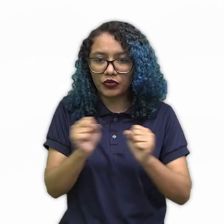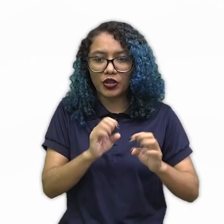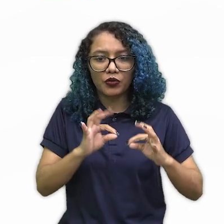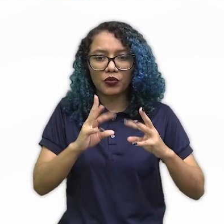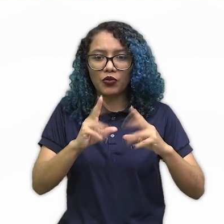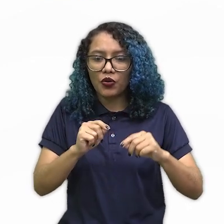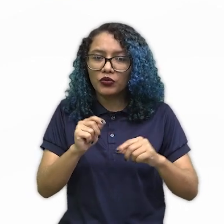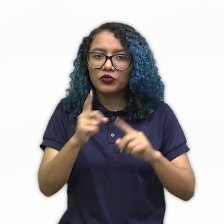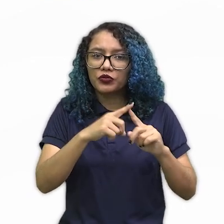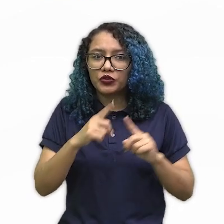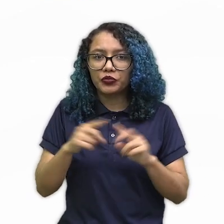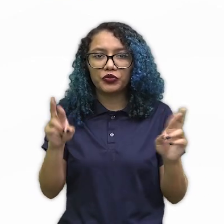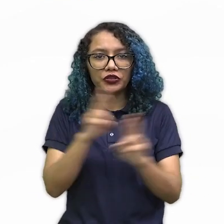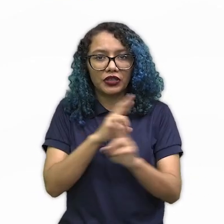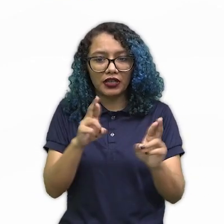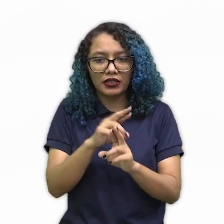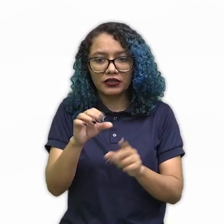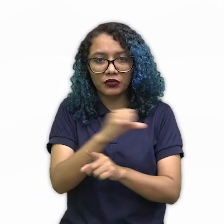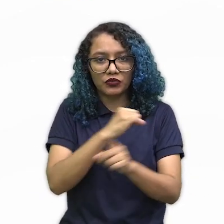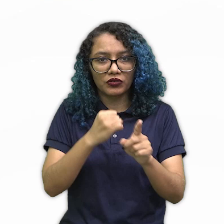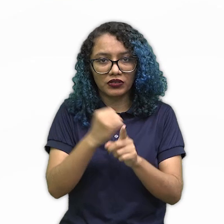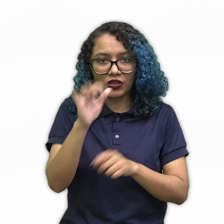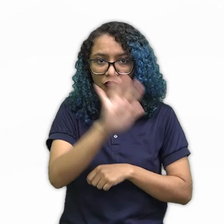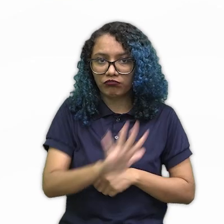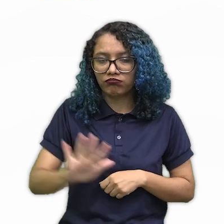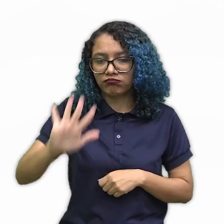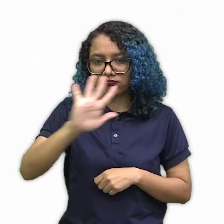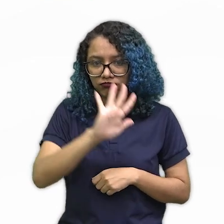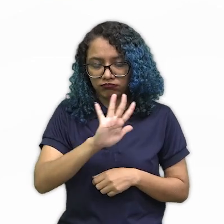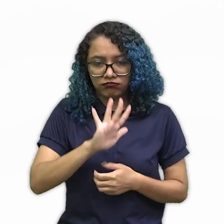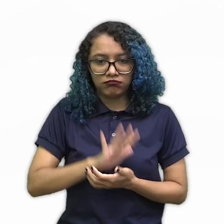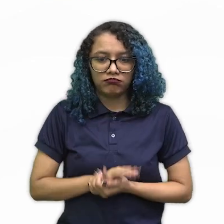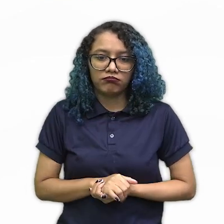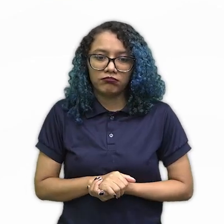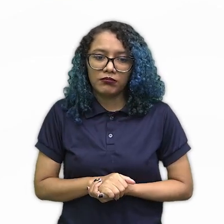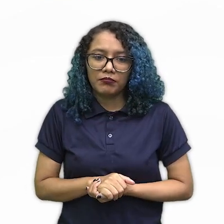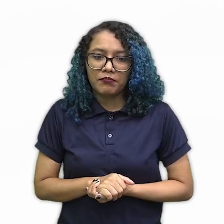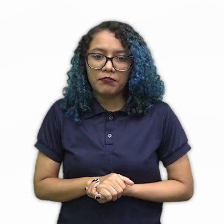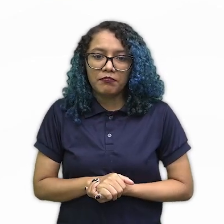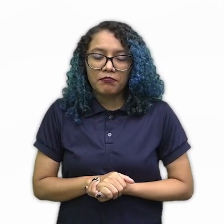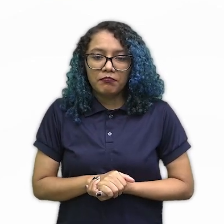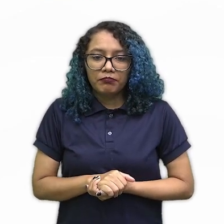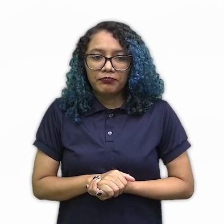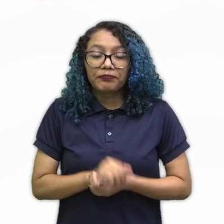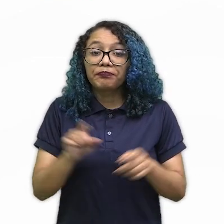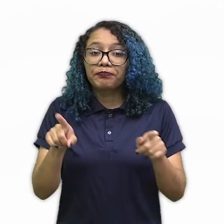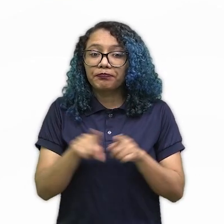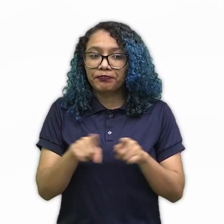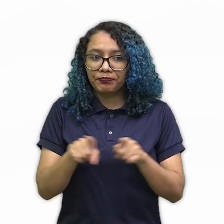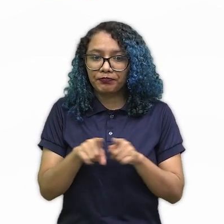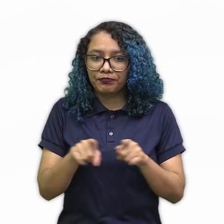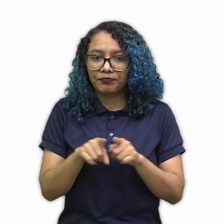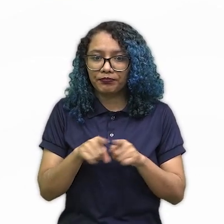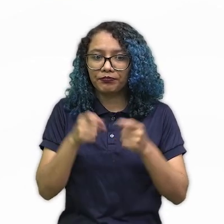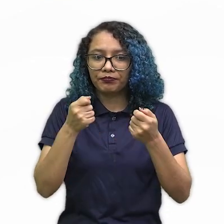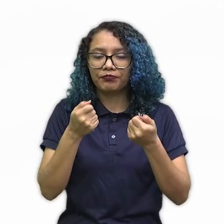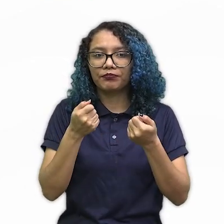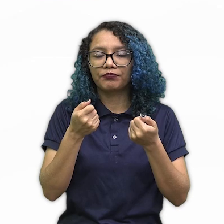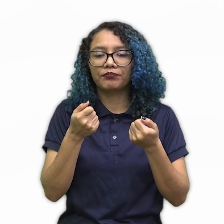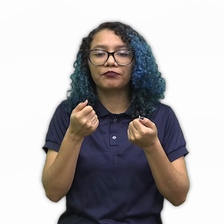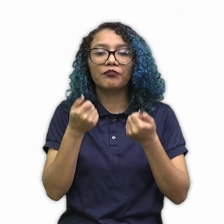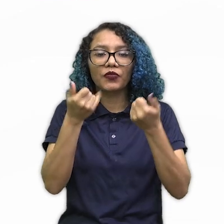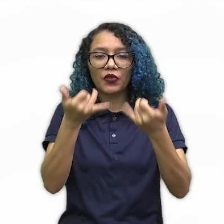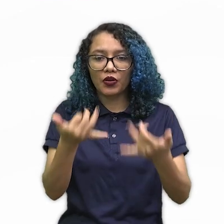relações sociais de uma forma geral, certo? Bem, a partir desse momento, eu queria destacar para vocês também o conceito